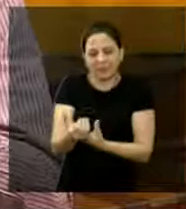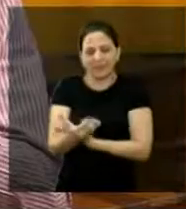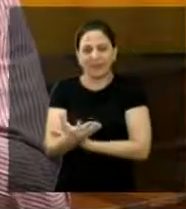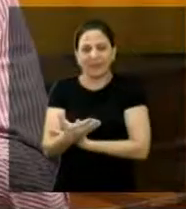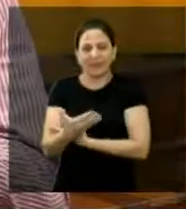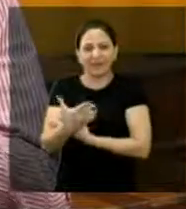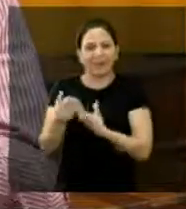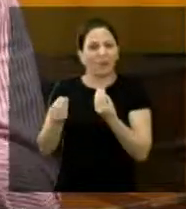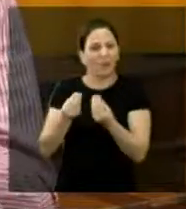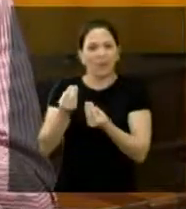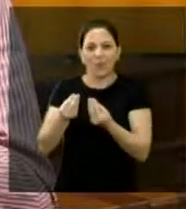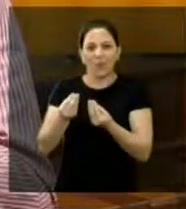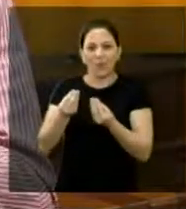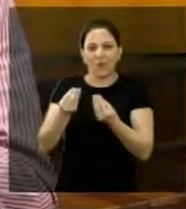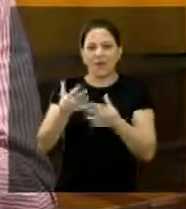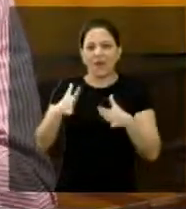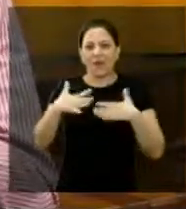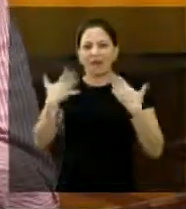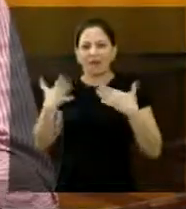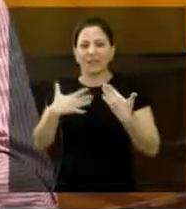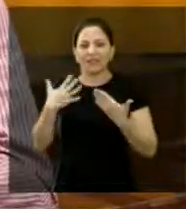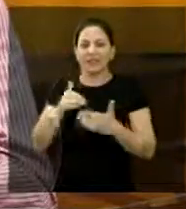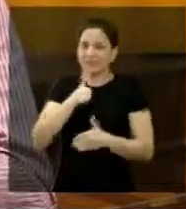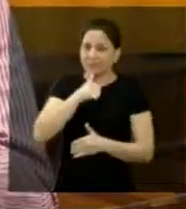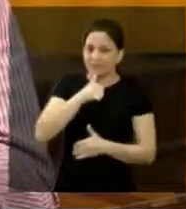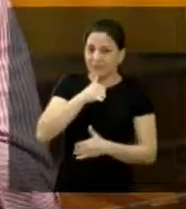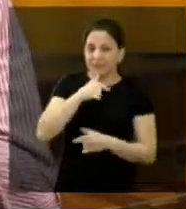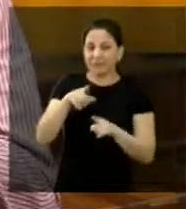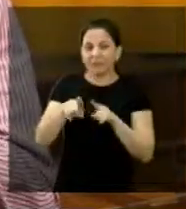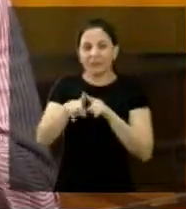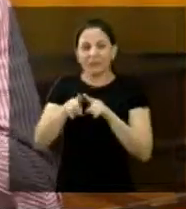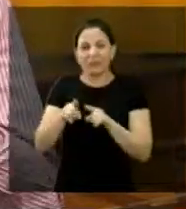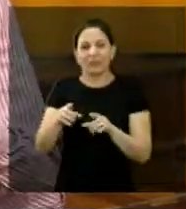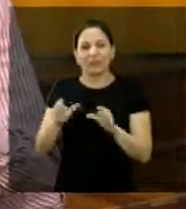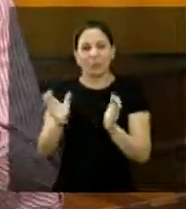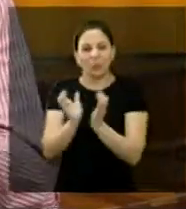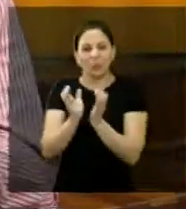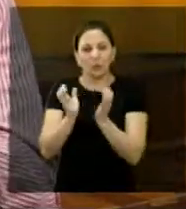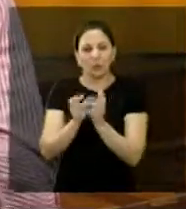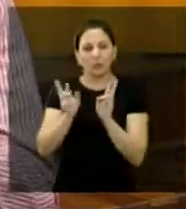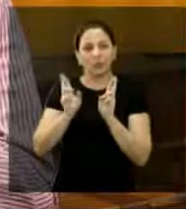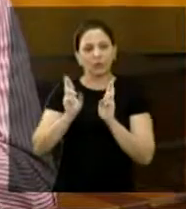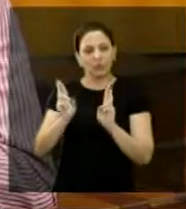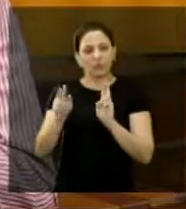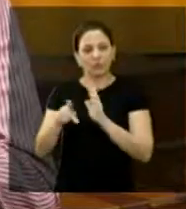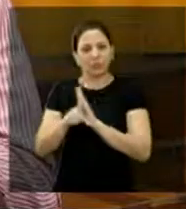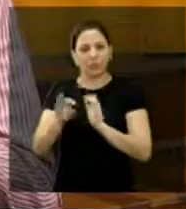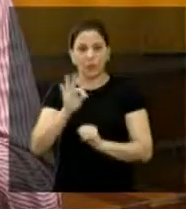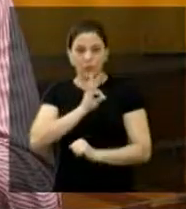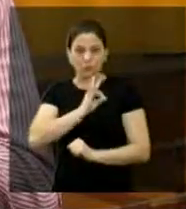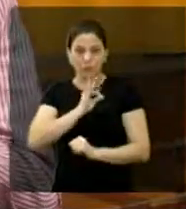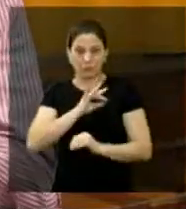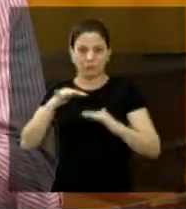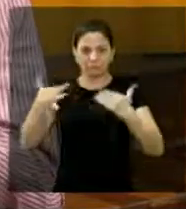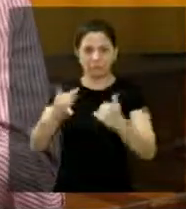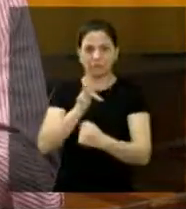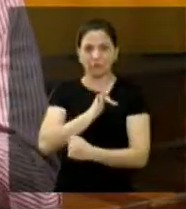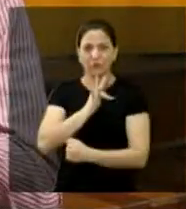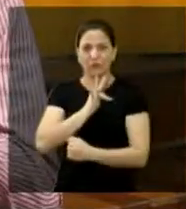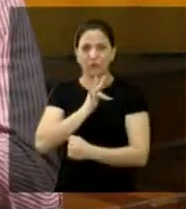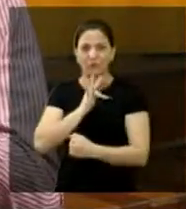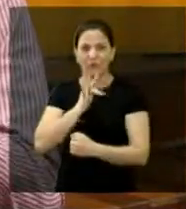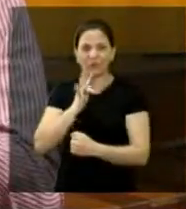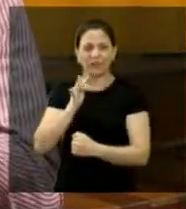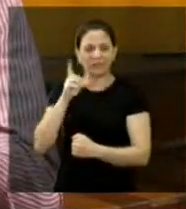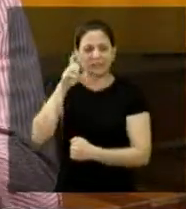tristeza, porque como a Ferroviária, como os torcedores da Ferroviária, ao longo dos 19 anos de rebaixamento, a gente passou o diabo, né?